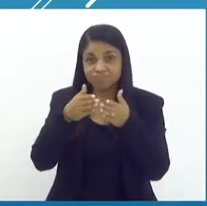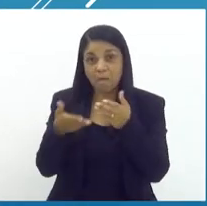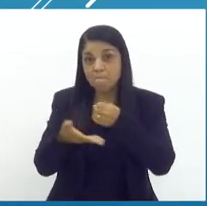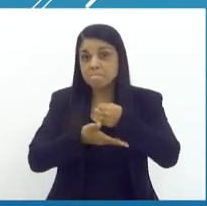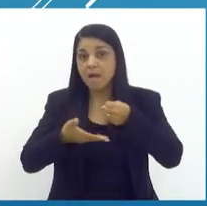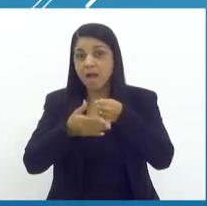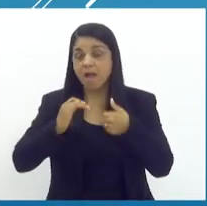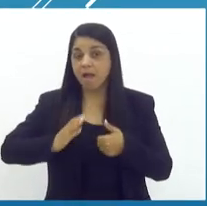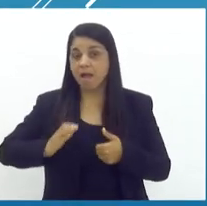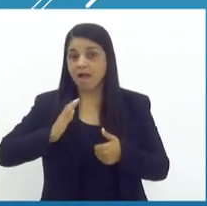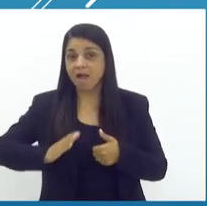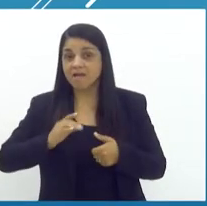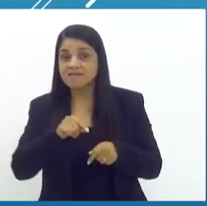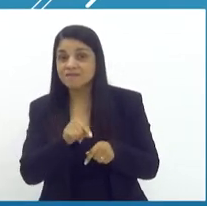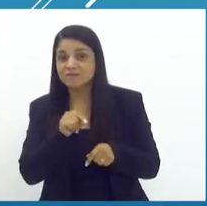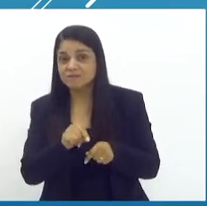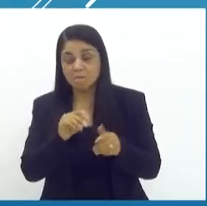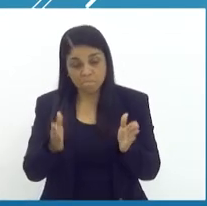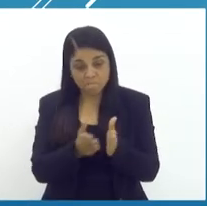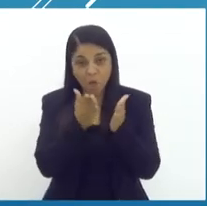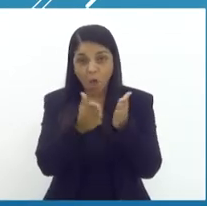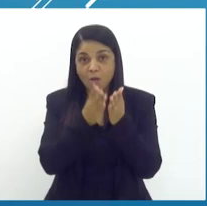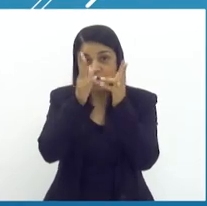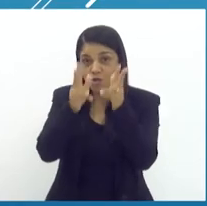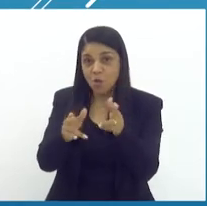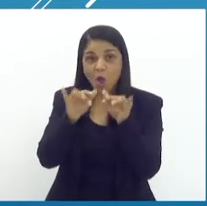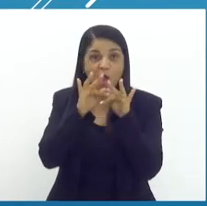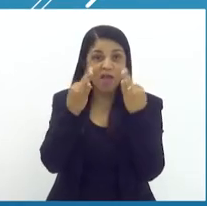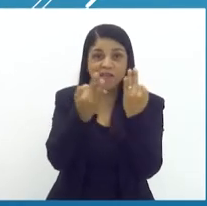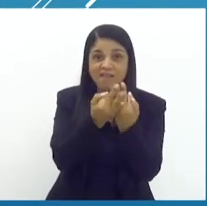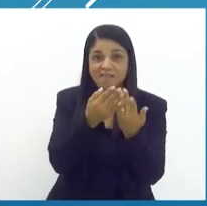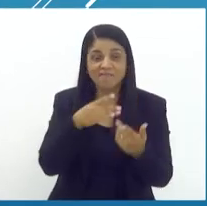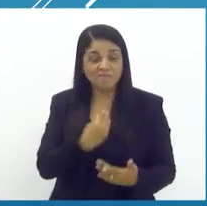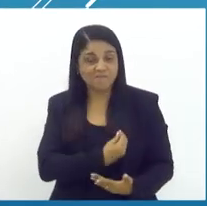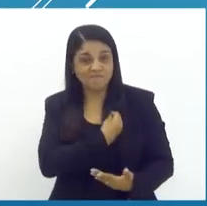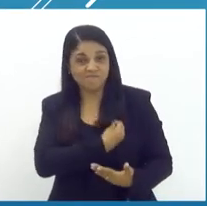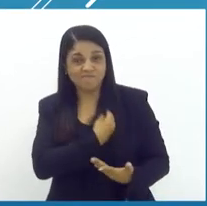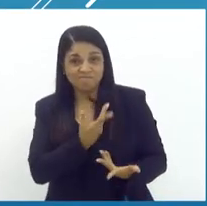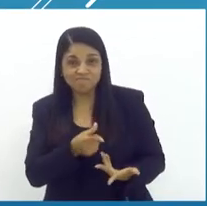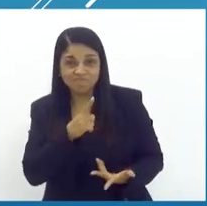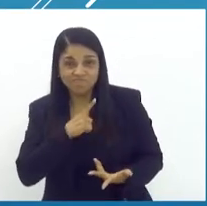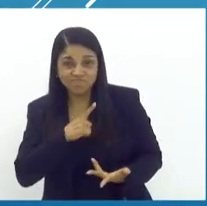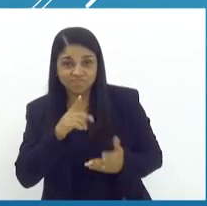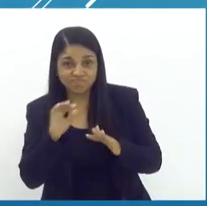para quem é pobre para quem quer assim mesmo para quem rico e aí o cashback vai ficar aonde